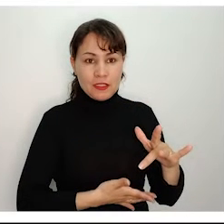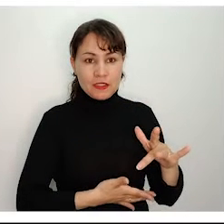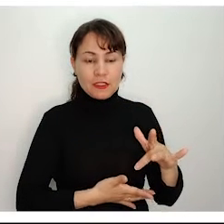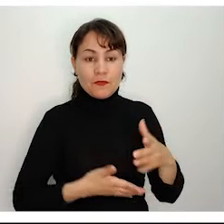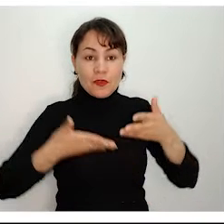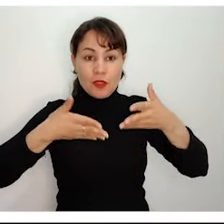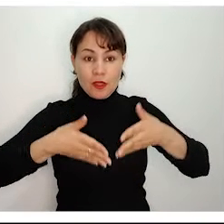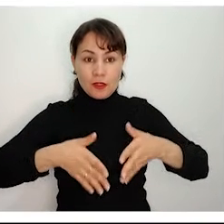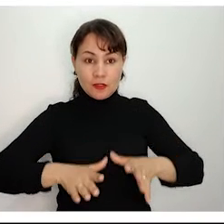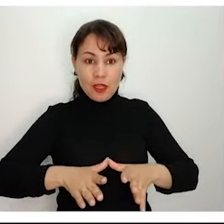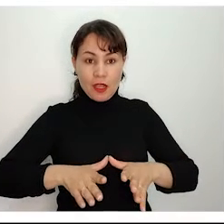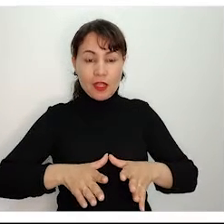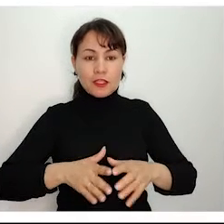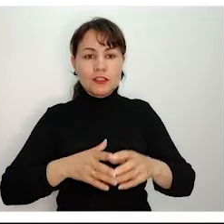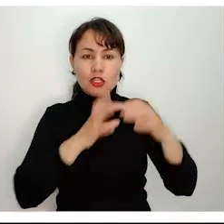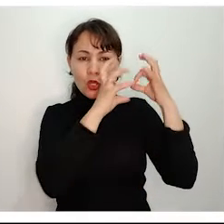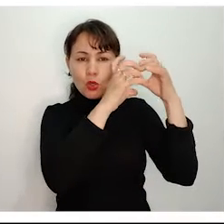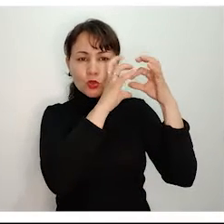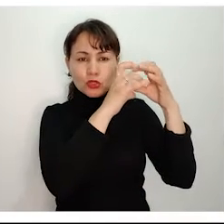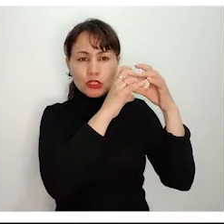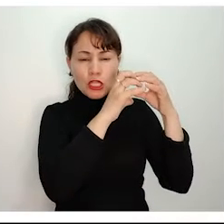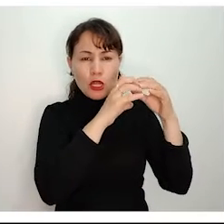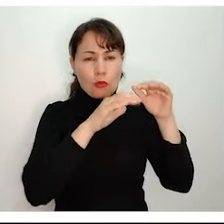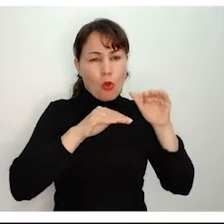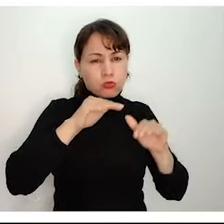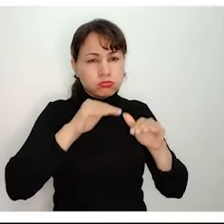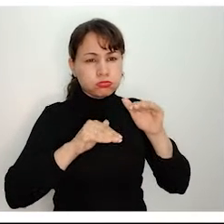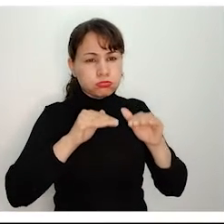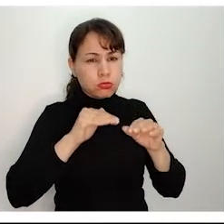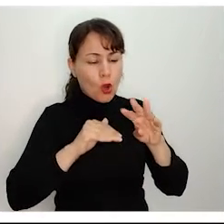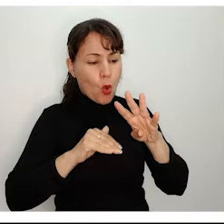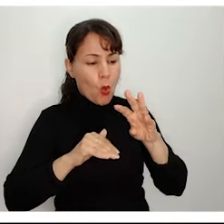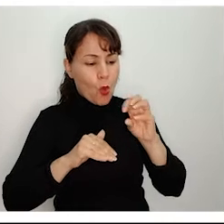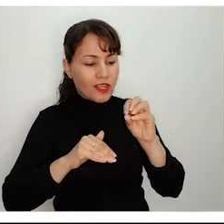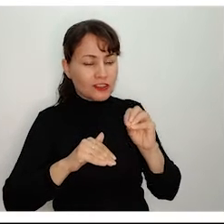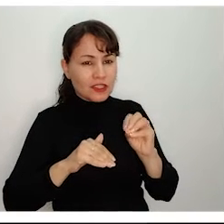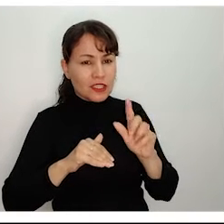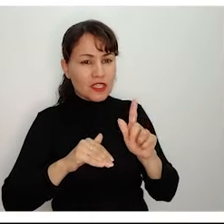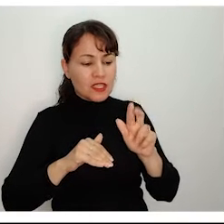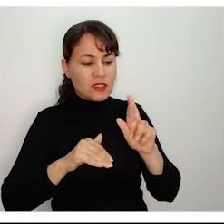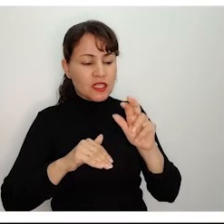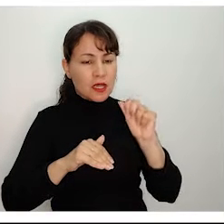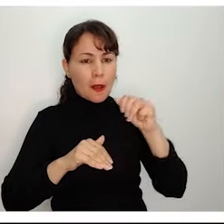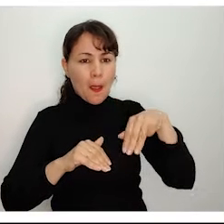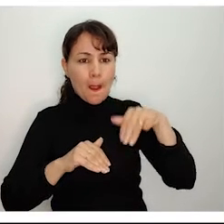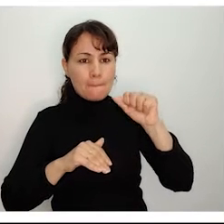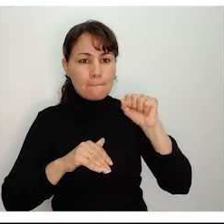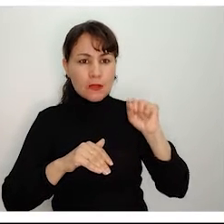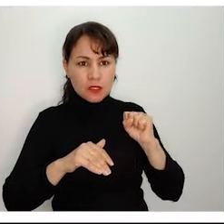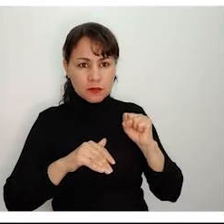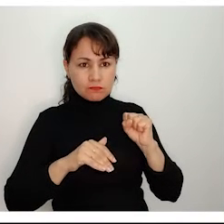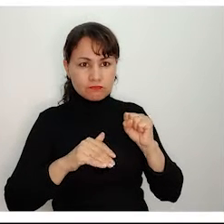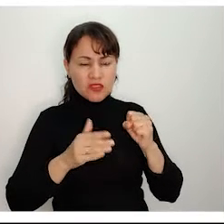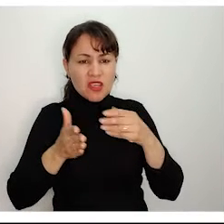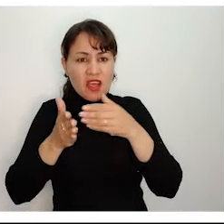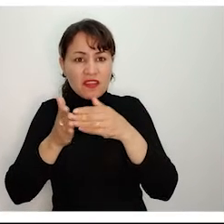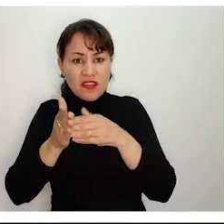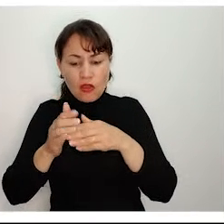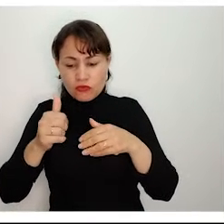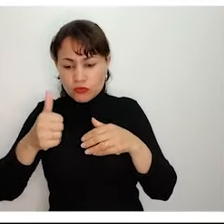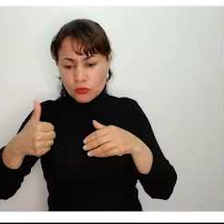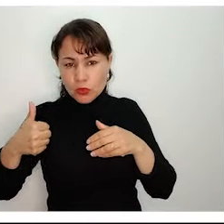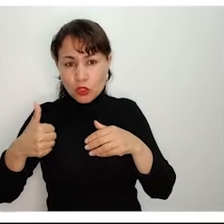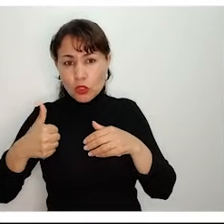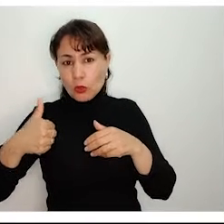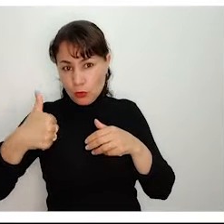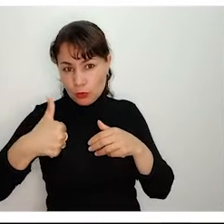A criança, então, ela nasce com um cérebro pesando aproximadamente 400 gramas e até o fim do